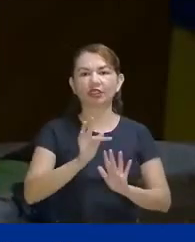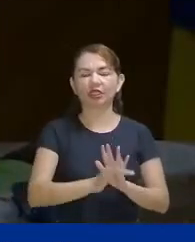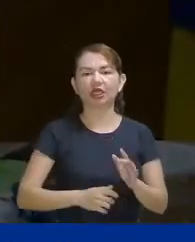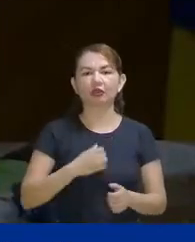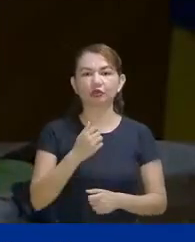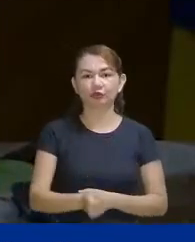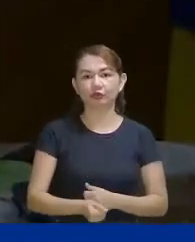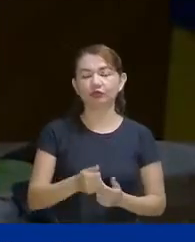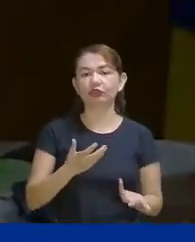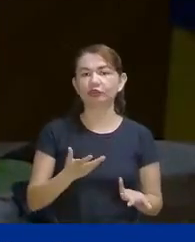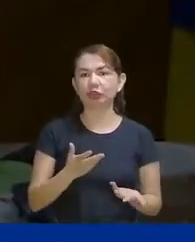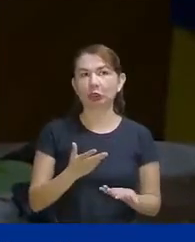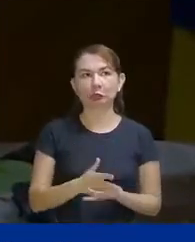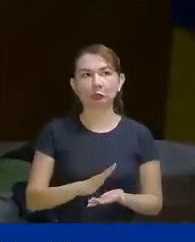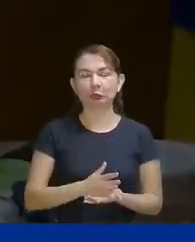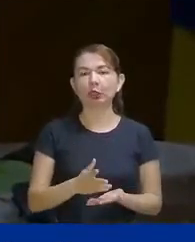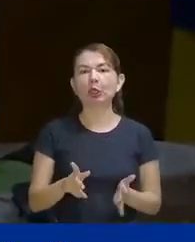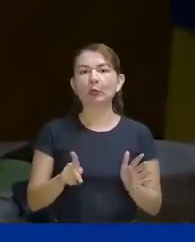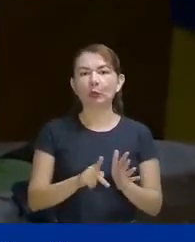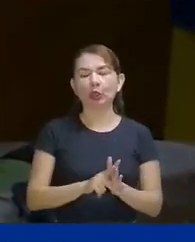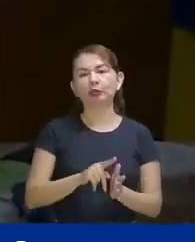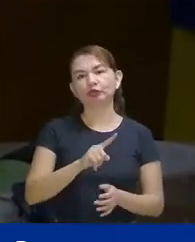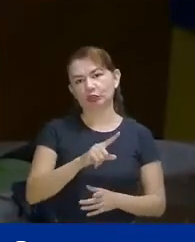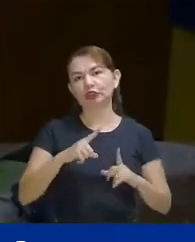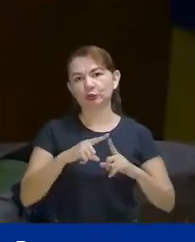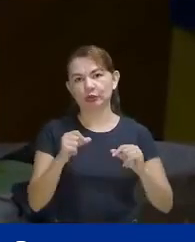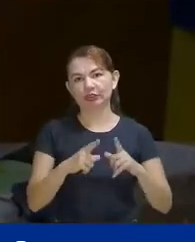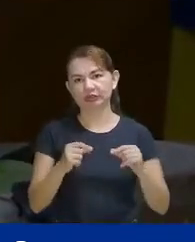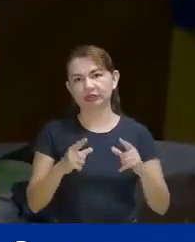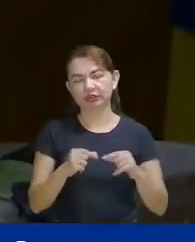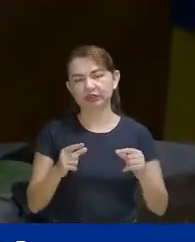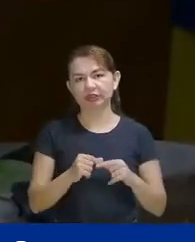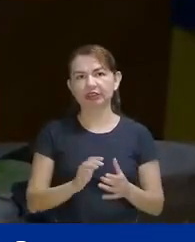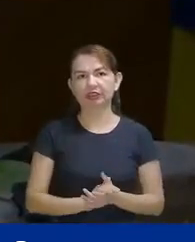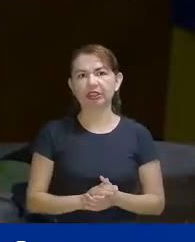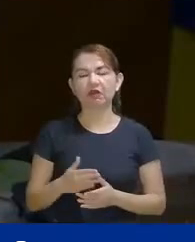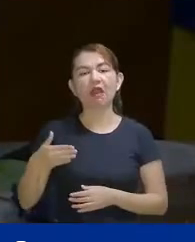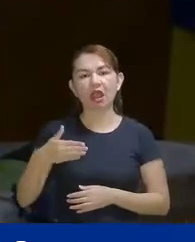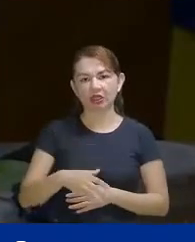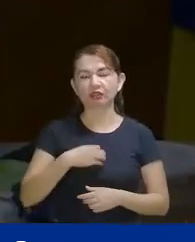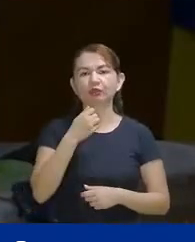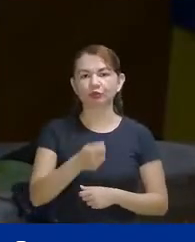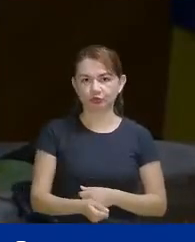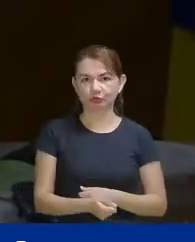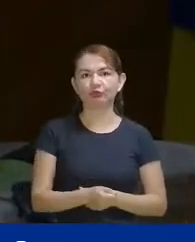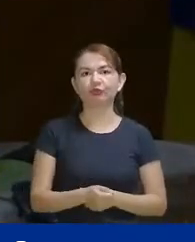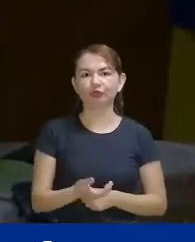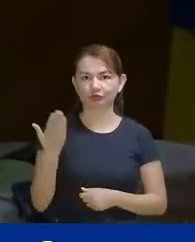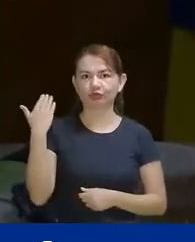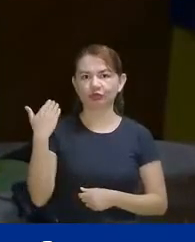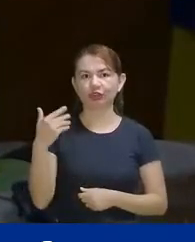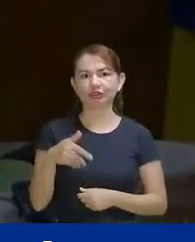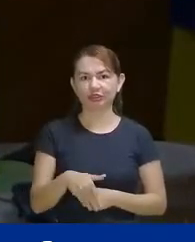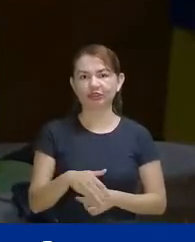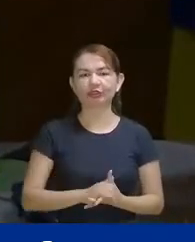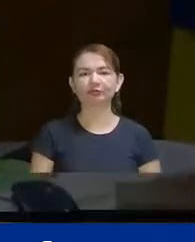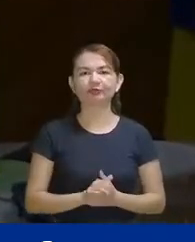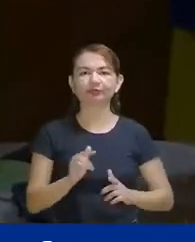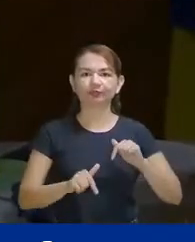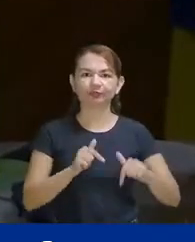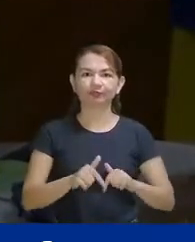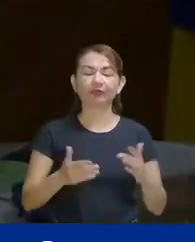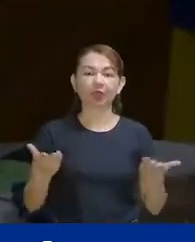juízes que atuavam aqui eram os juízes do TJDF. E o doutor Bellinati, ele atuou aqui no Amapá, ele agora